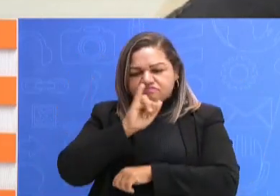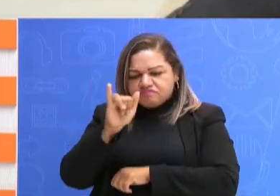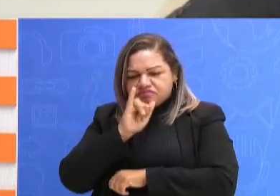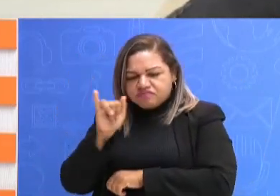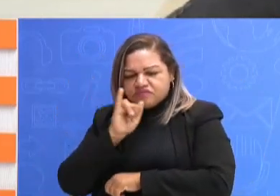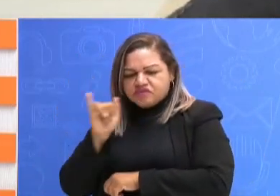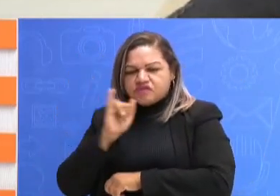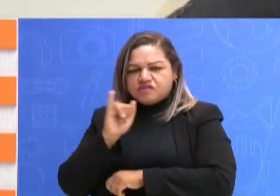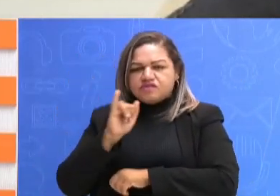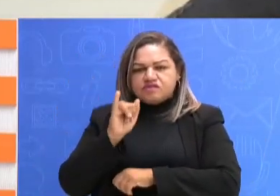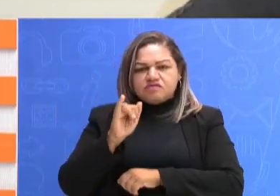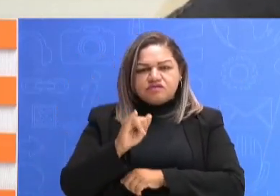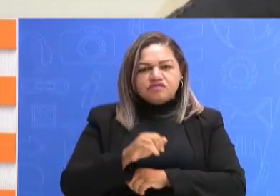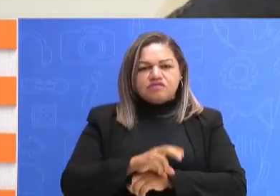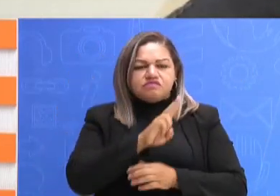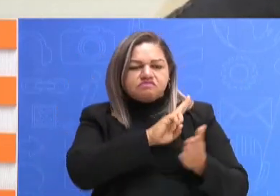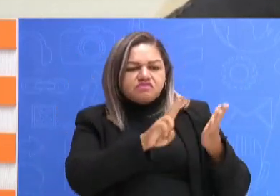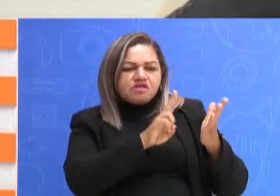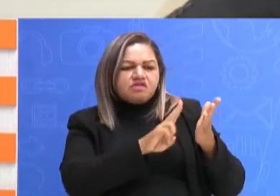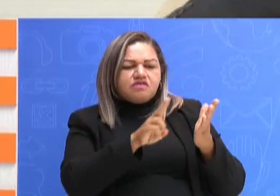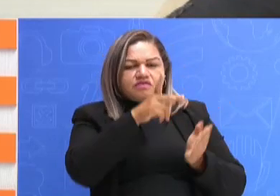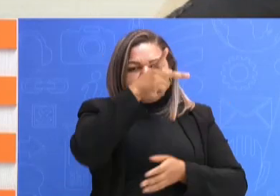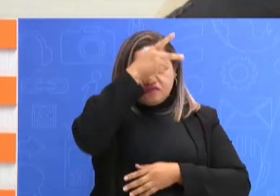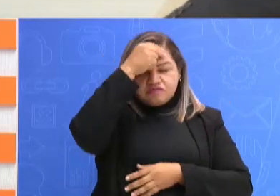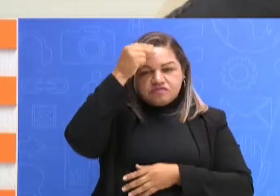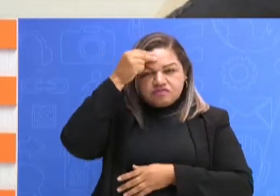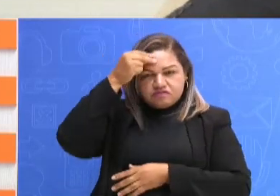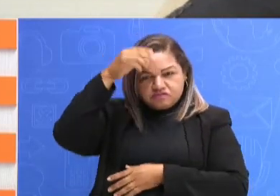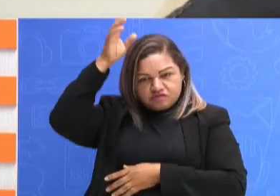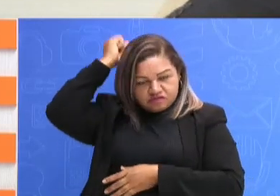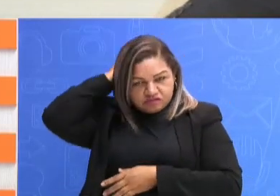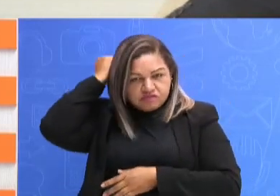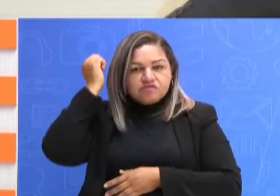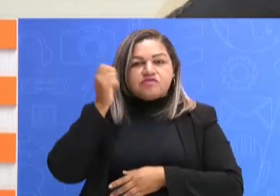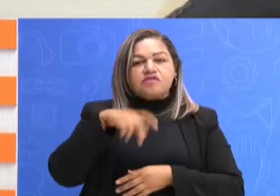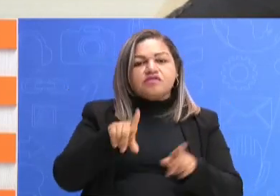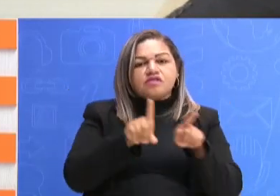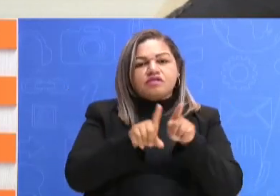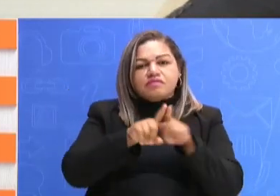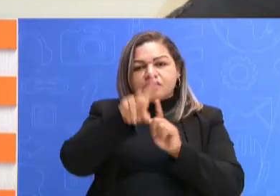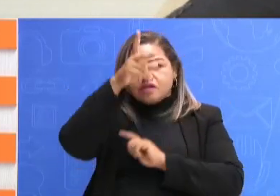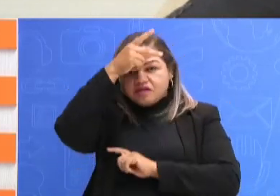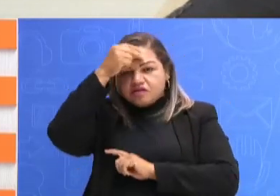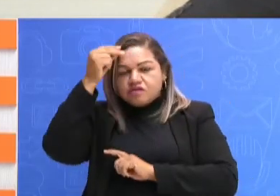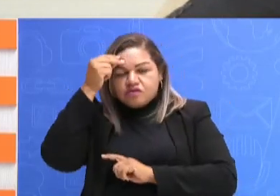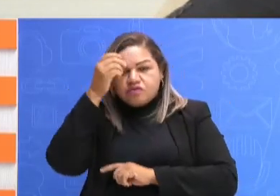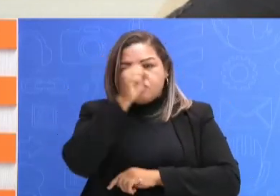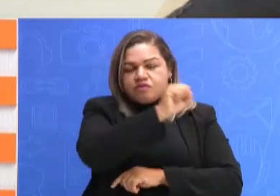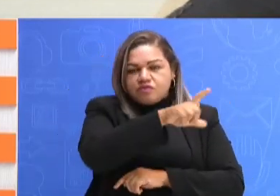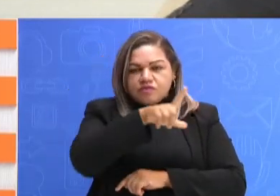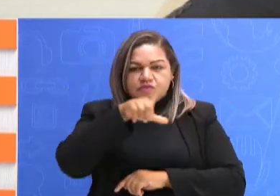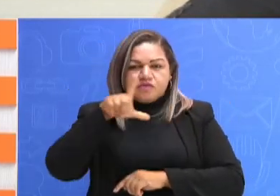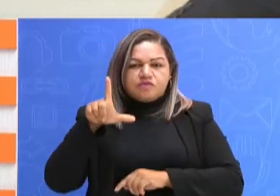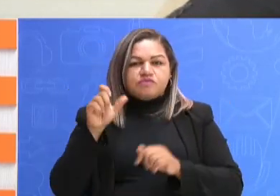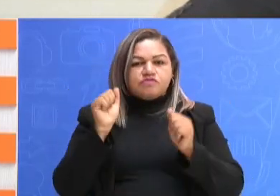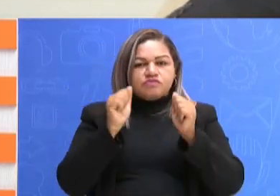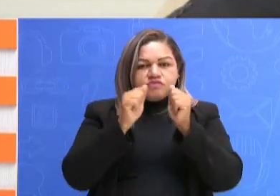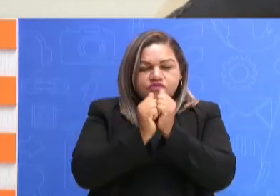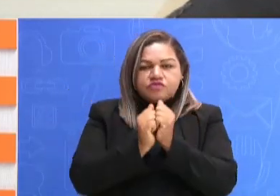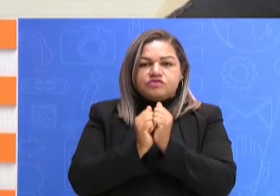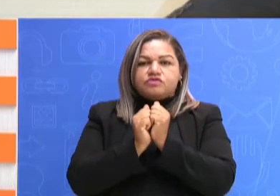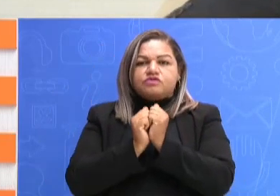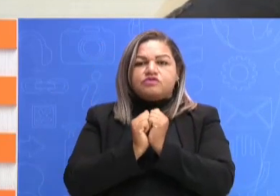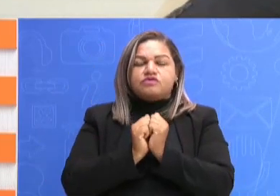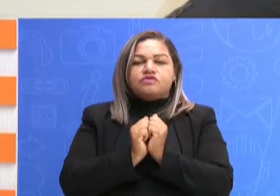aí levando o seu nome e também do prefeito de São Luís, Eduardo Braide, né? Prefeito Fábio Gentil e